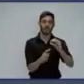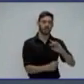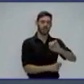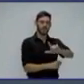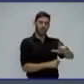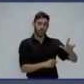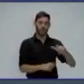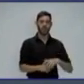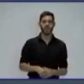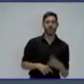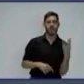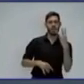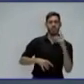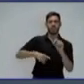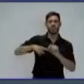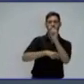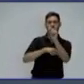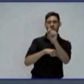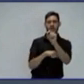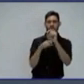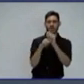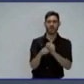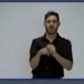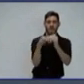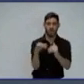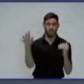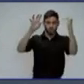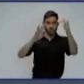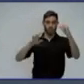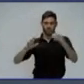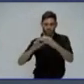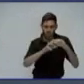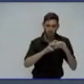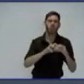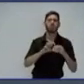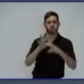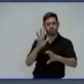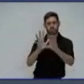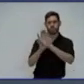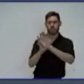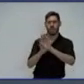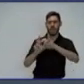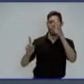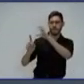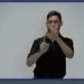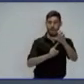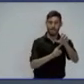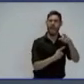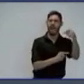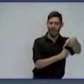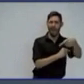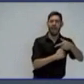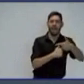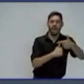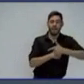estratégia é o ataque às Supremas Cortes ou Cortes Constitucionais, que têm o papel de, em nome